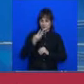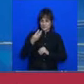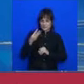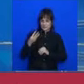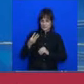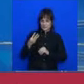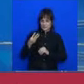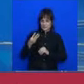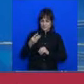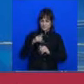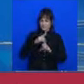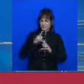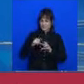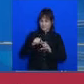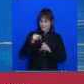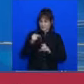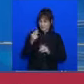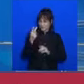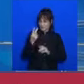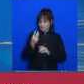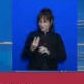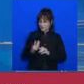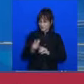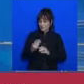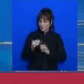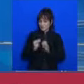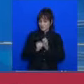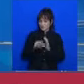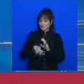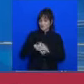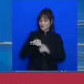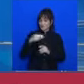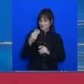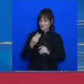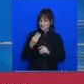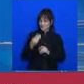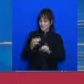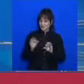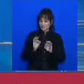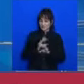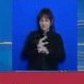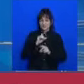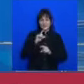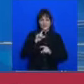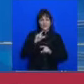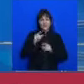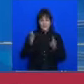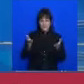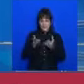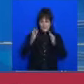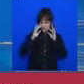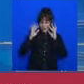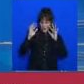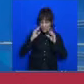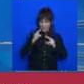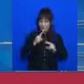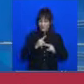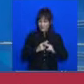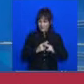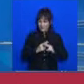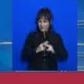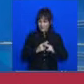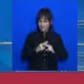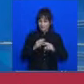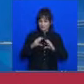43. Foram sorteados 3 números, faltam 3. Loterias Caixa, já pensou? Bola cinza número